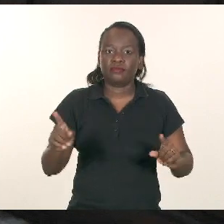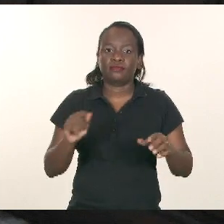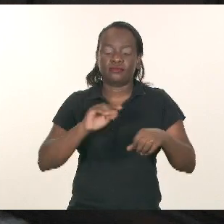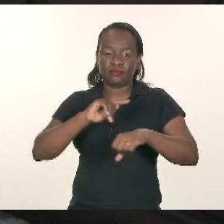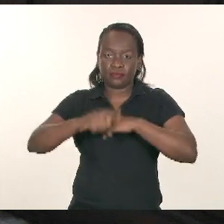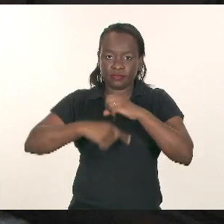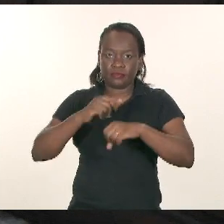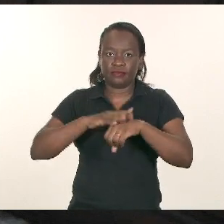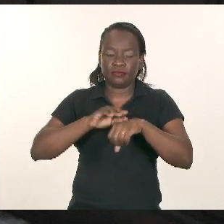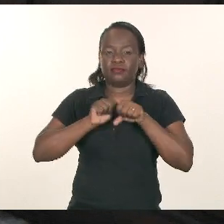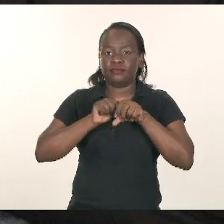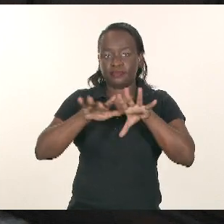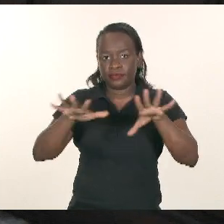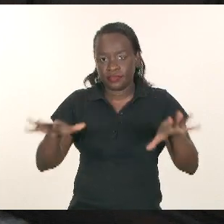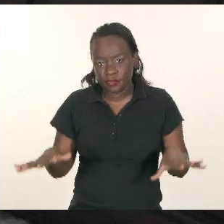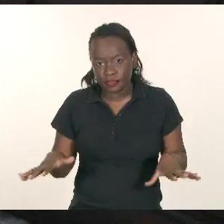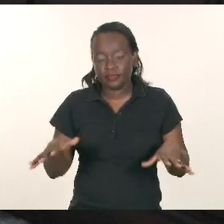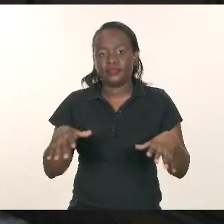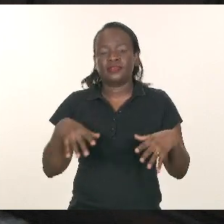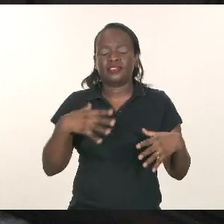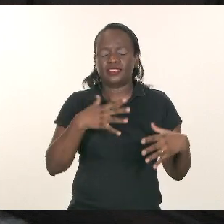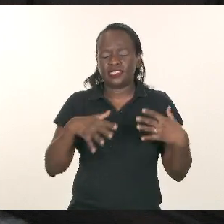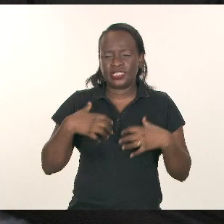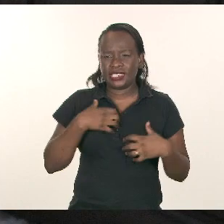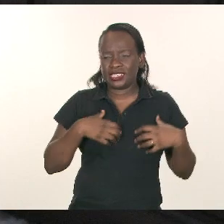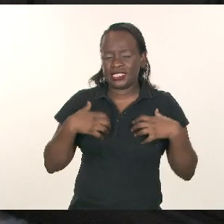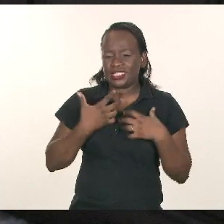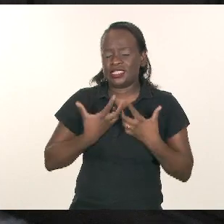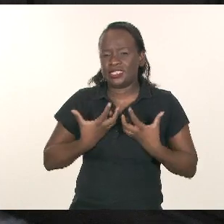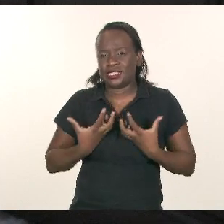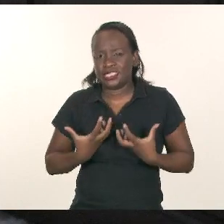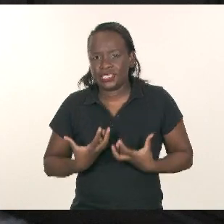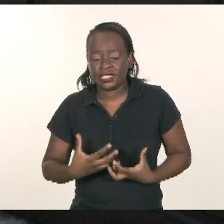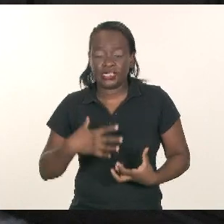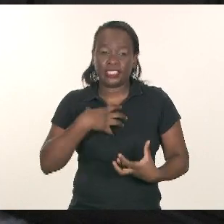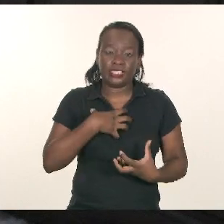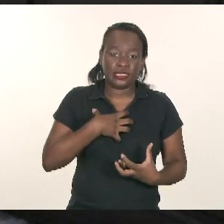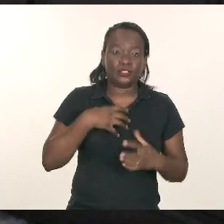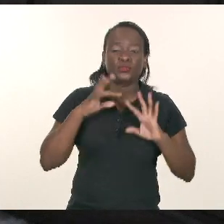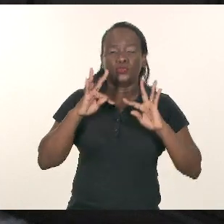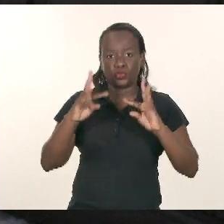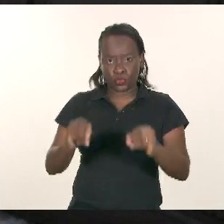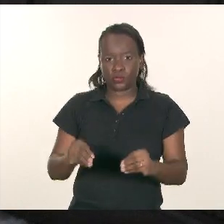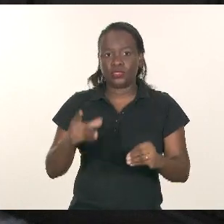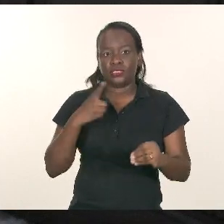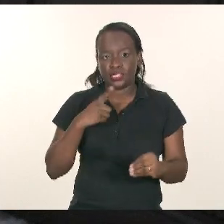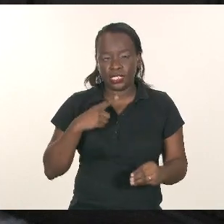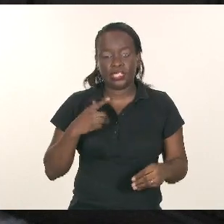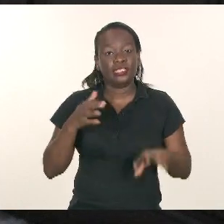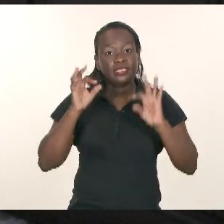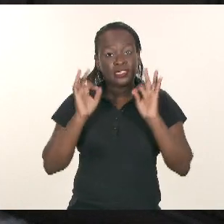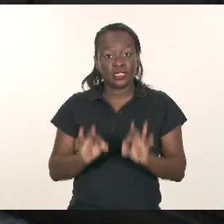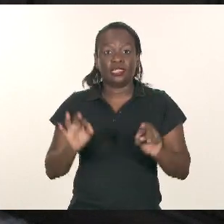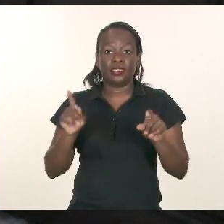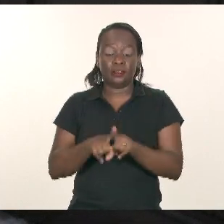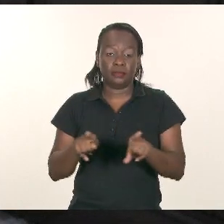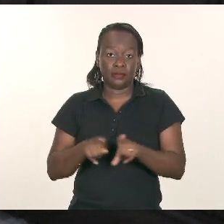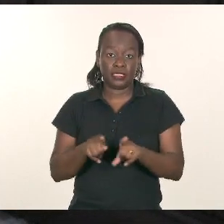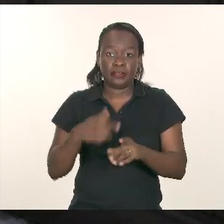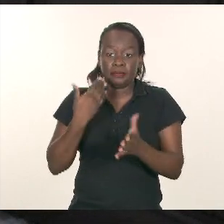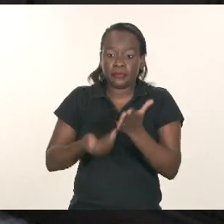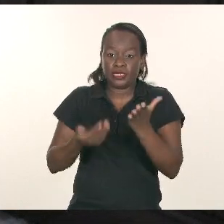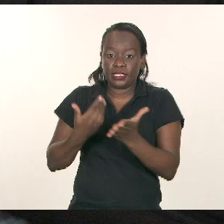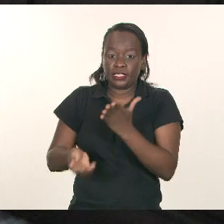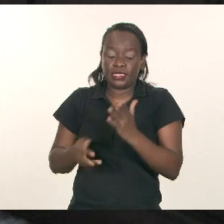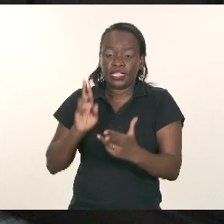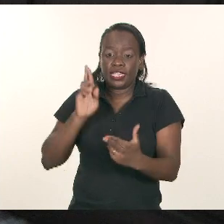a pandemia, causa um esgotamento emocional em todos. Não há dúvida que a perda